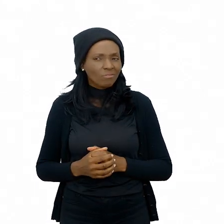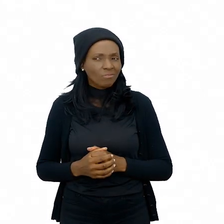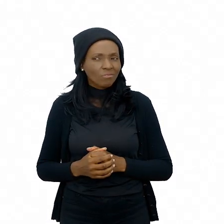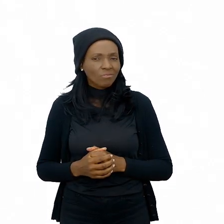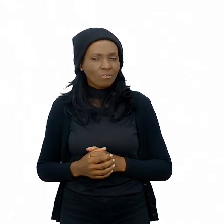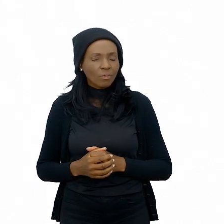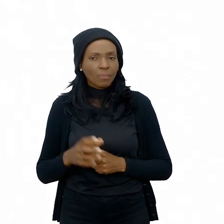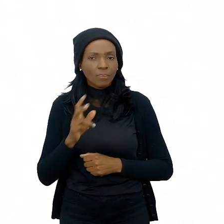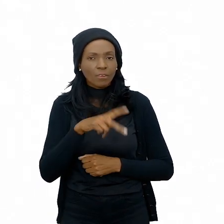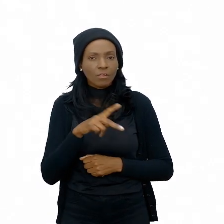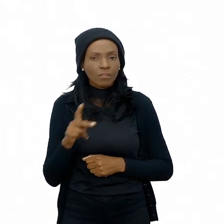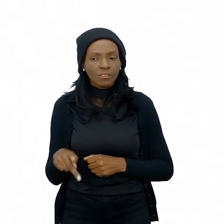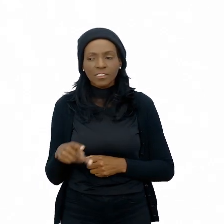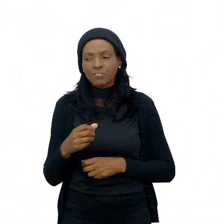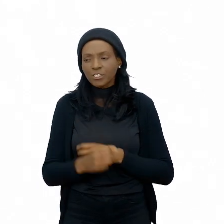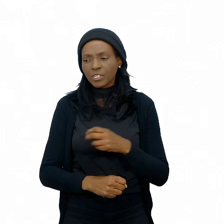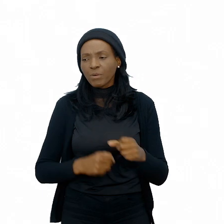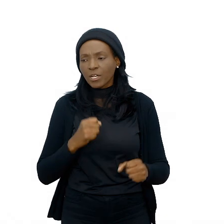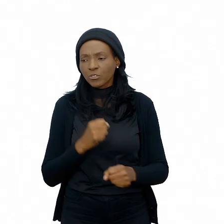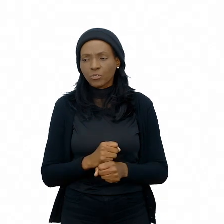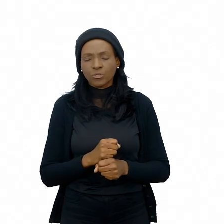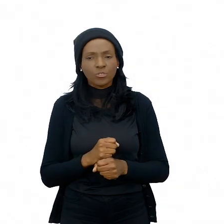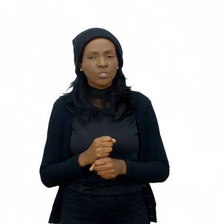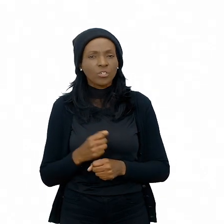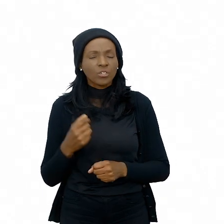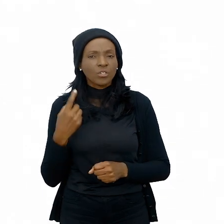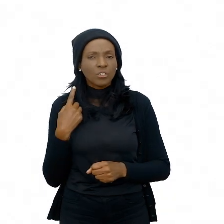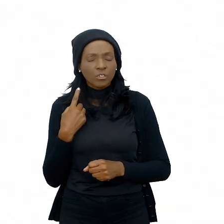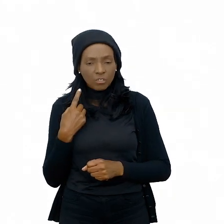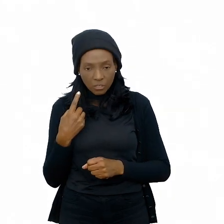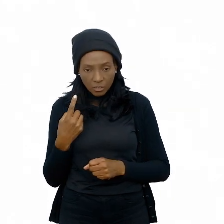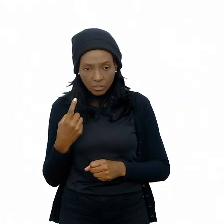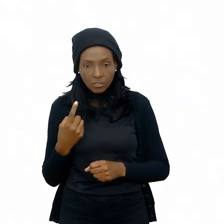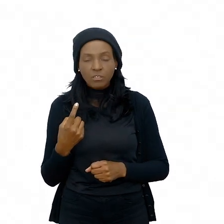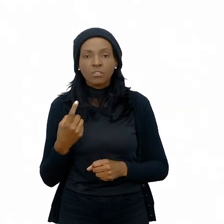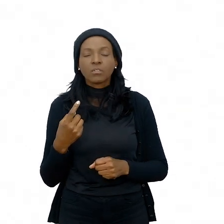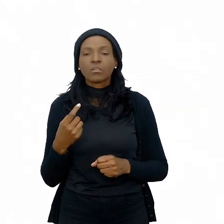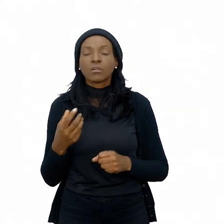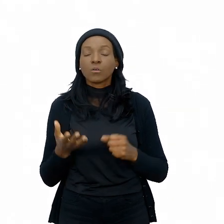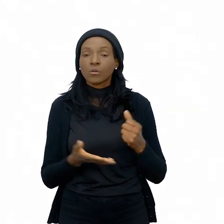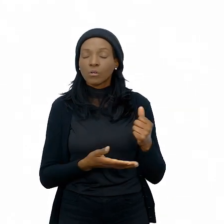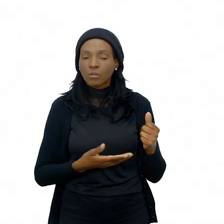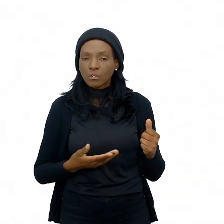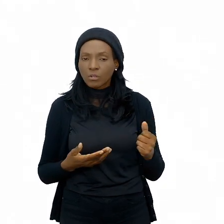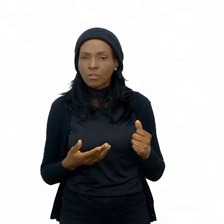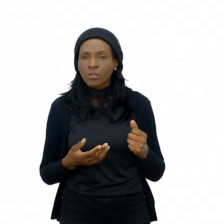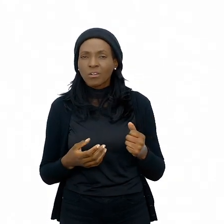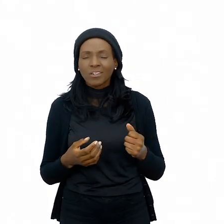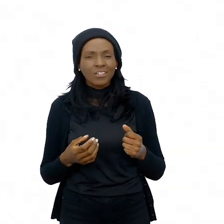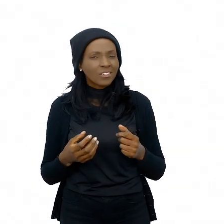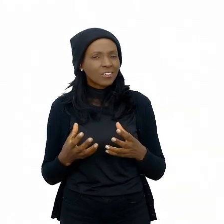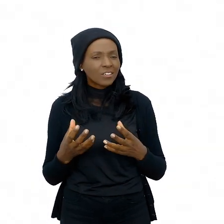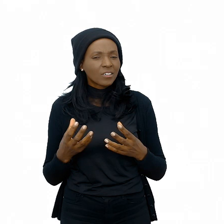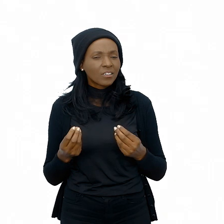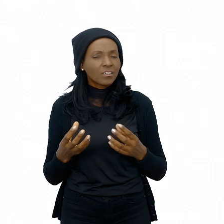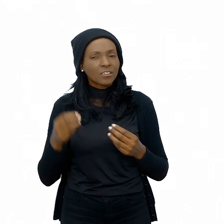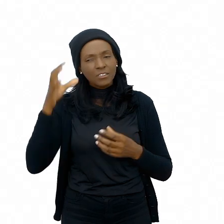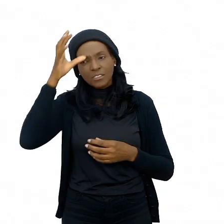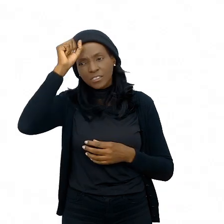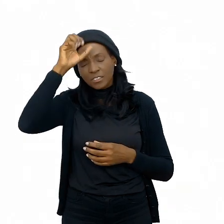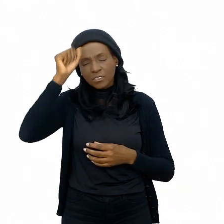com os professores de primeiro ano, isso é um prazer. Vocês são base para muitas aprendizagens